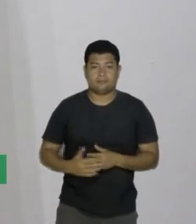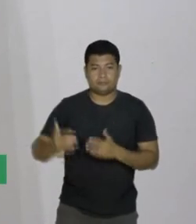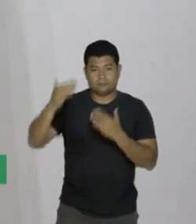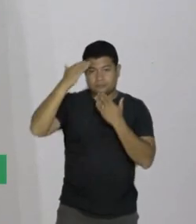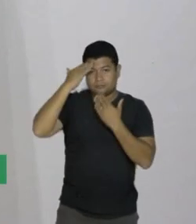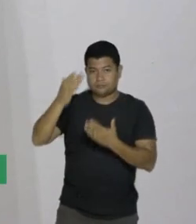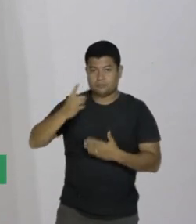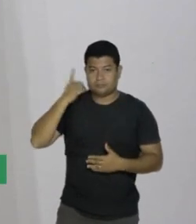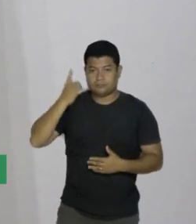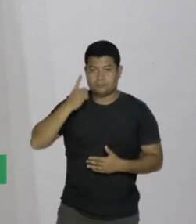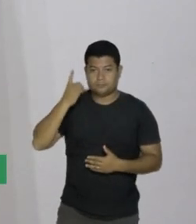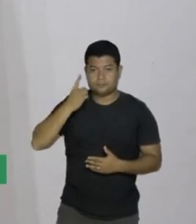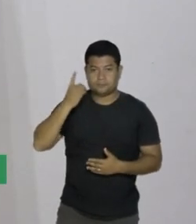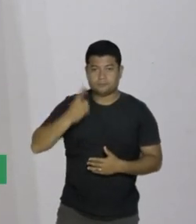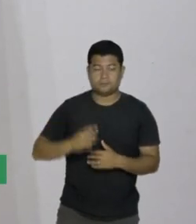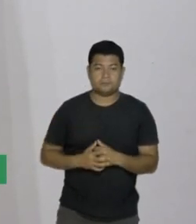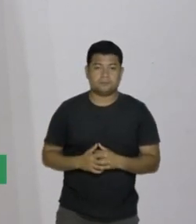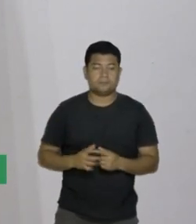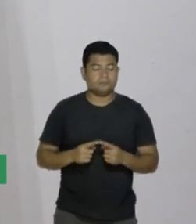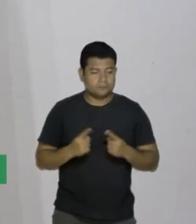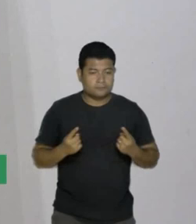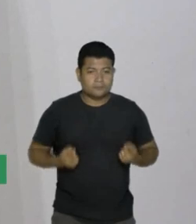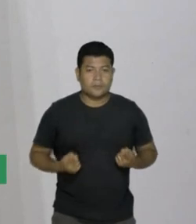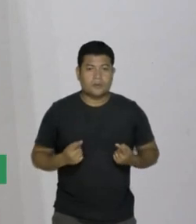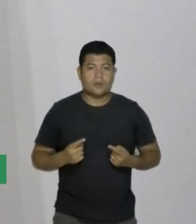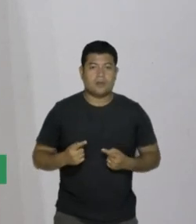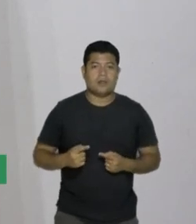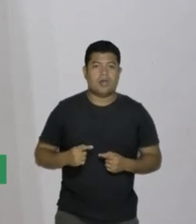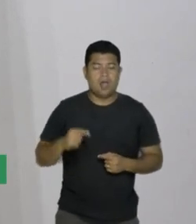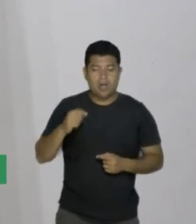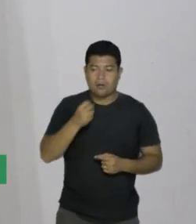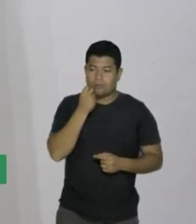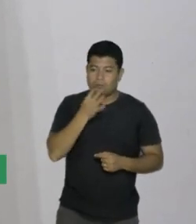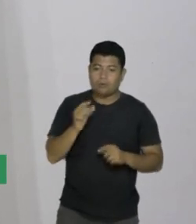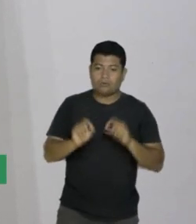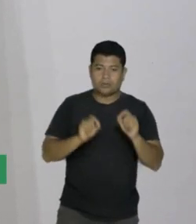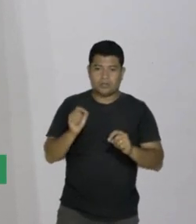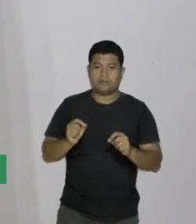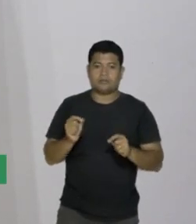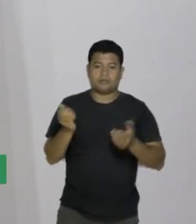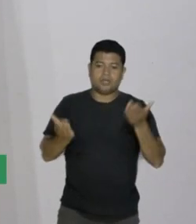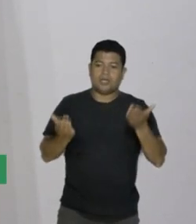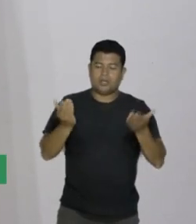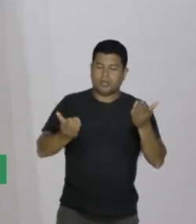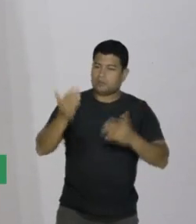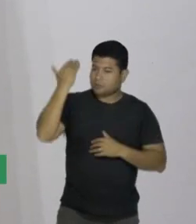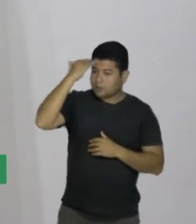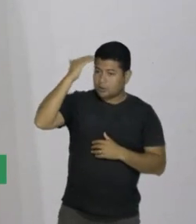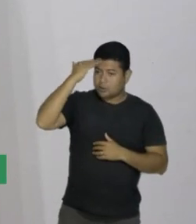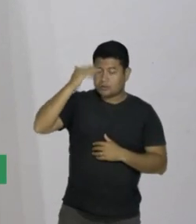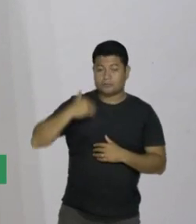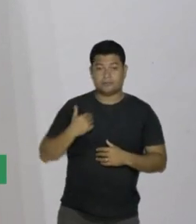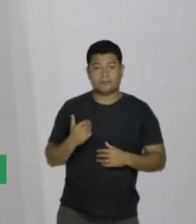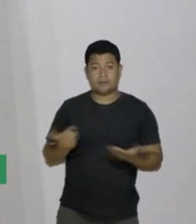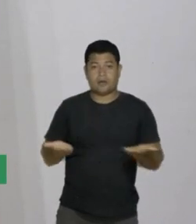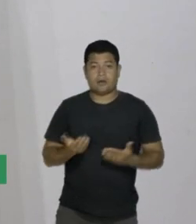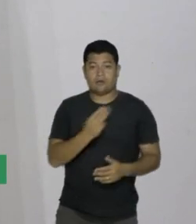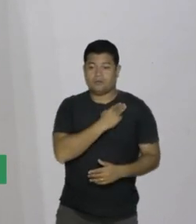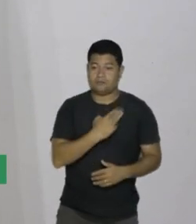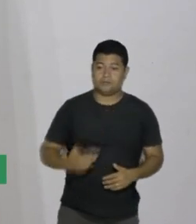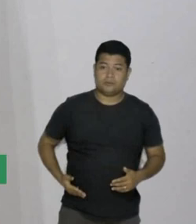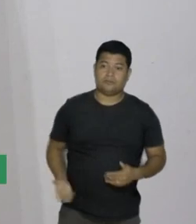então a palavra é essa Deputado bom senso que nós esperamos é que o ministro que tá voltando hoje